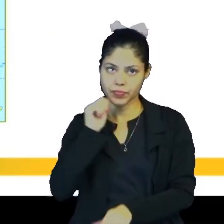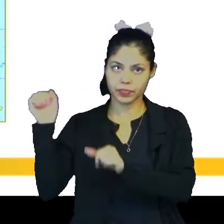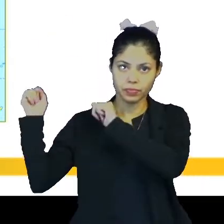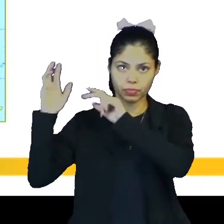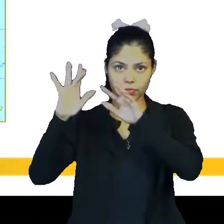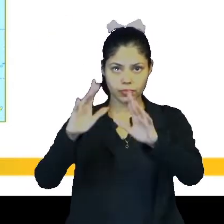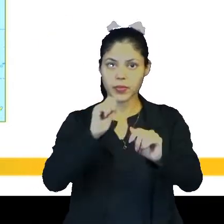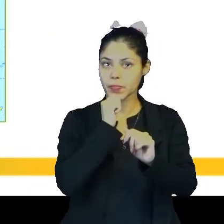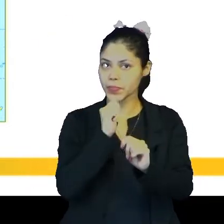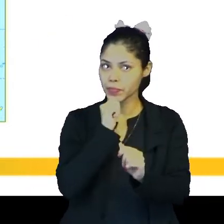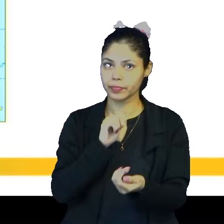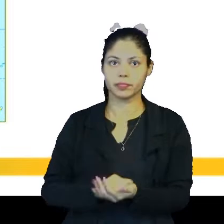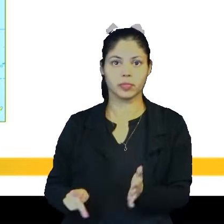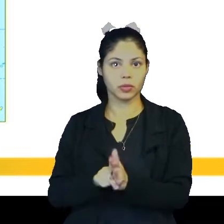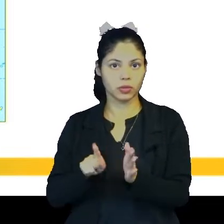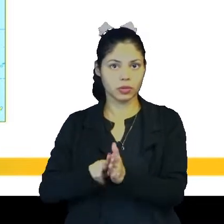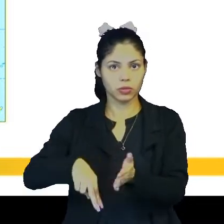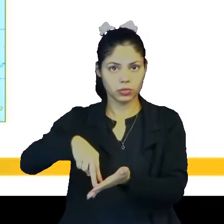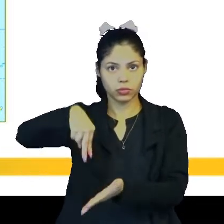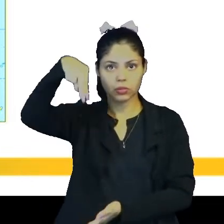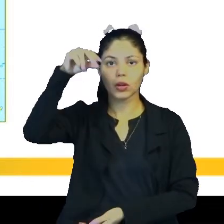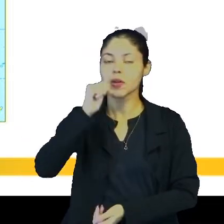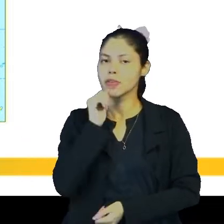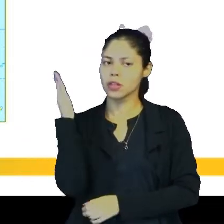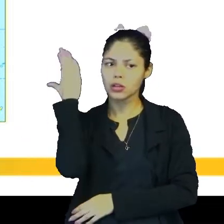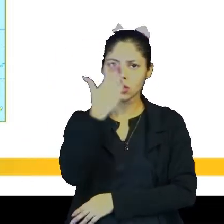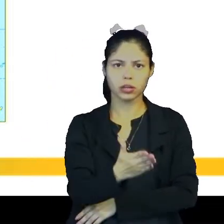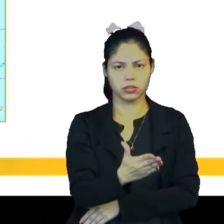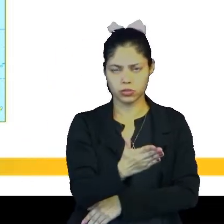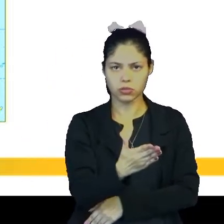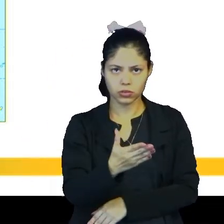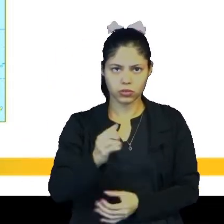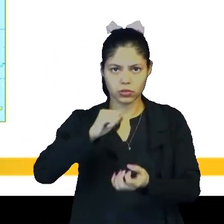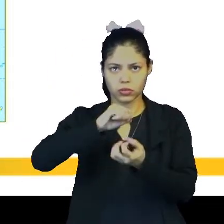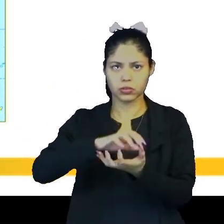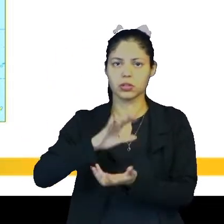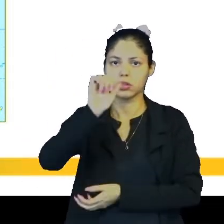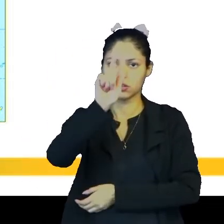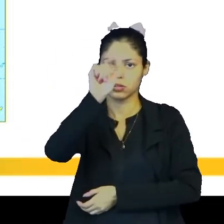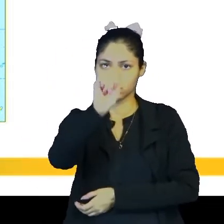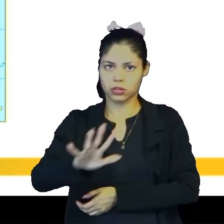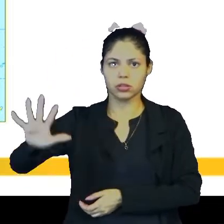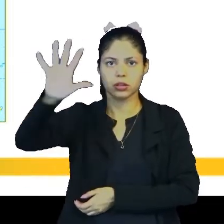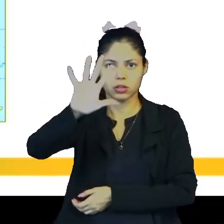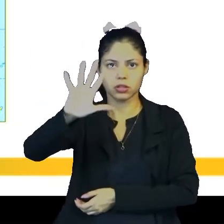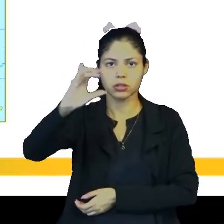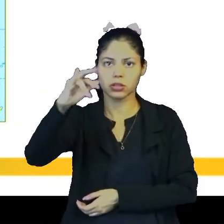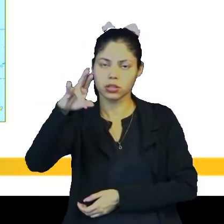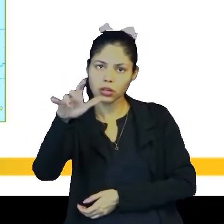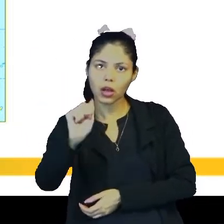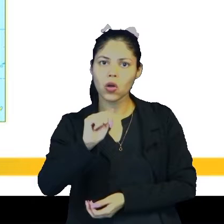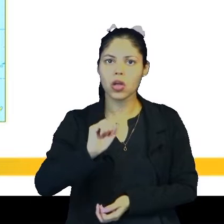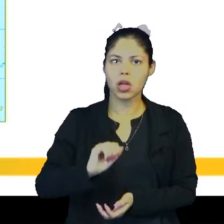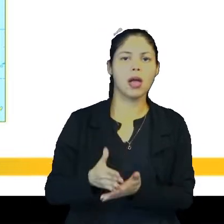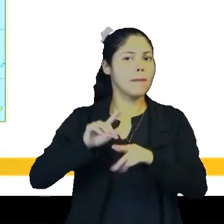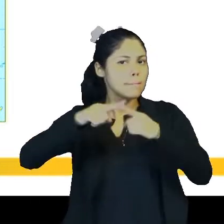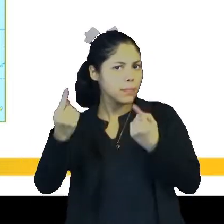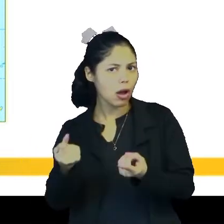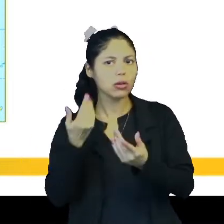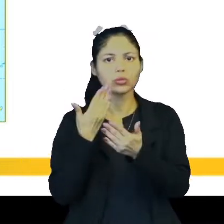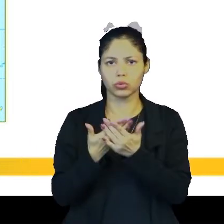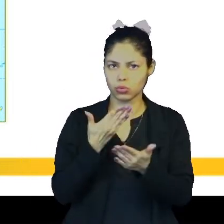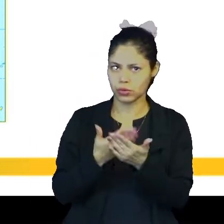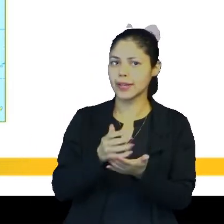Península Arábica, também pelo norte, em direção à Ásia Central. Contudo, estudos mais